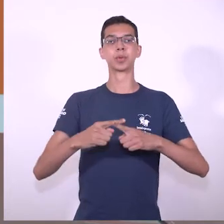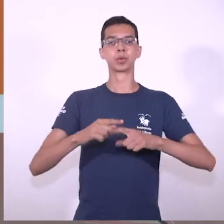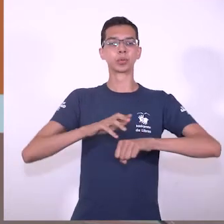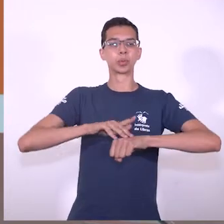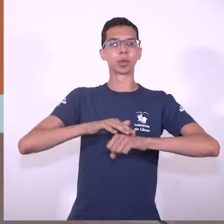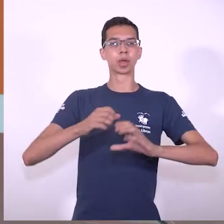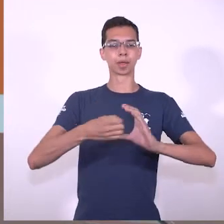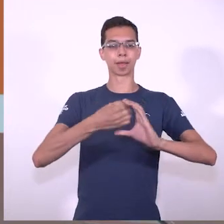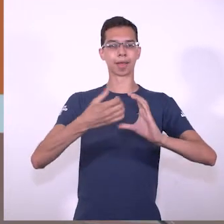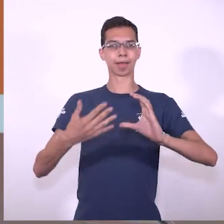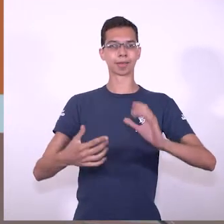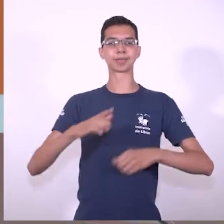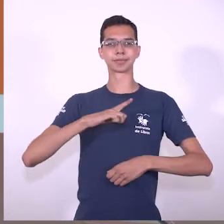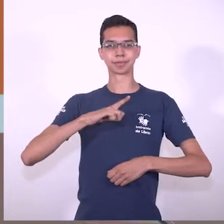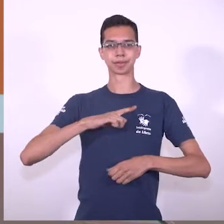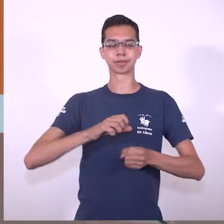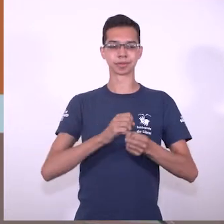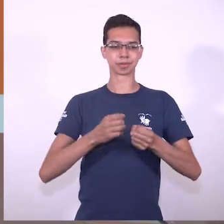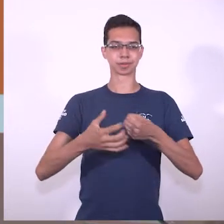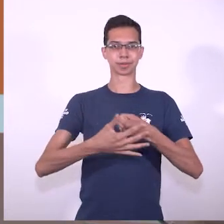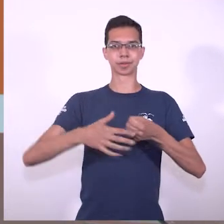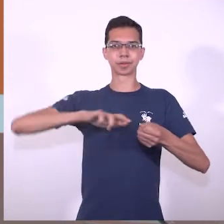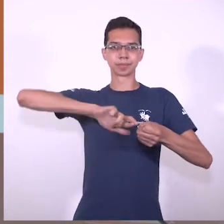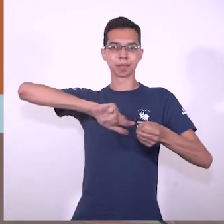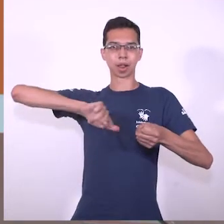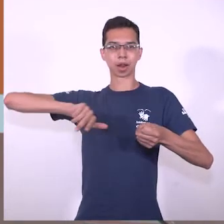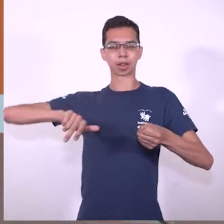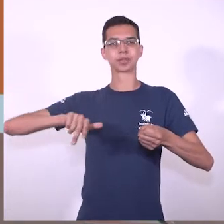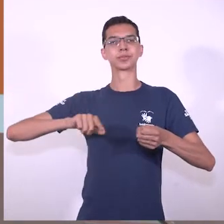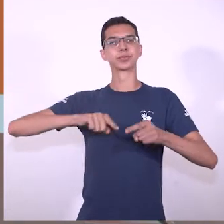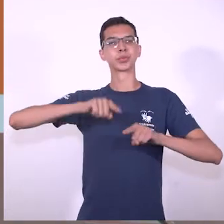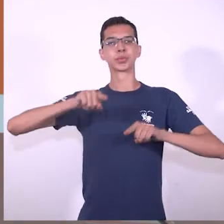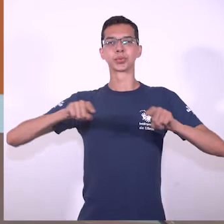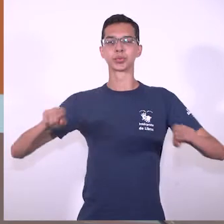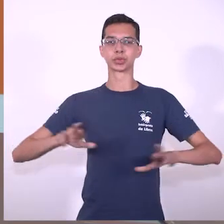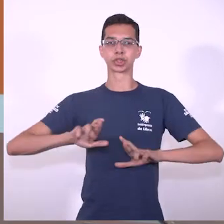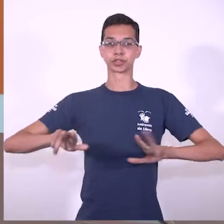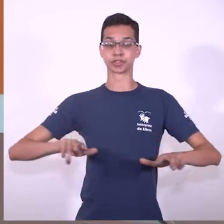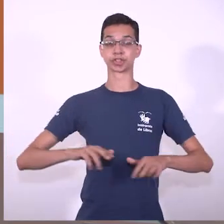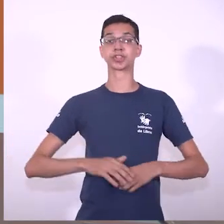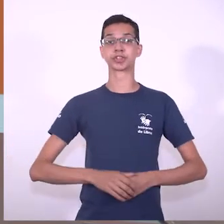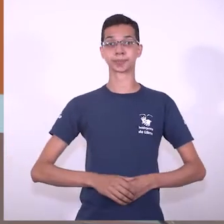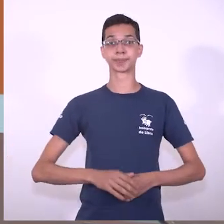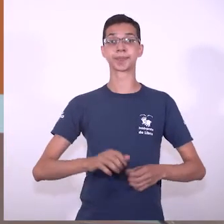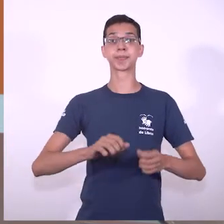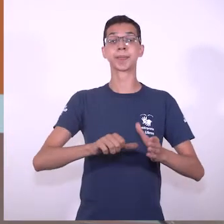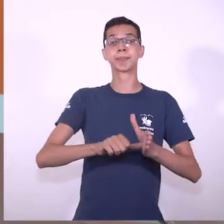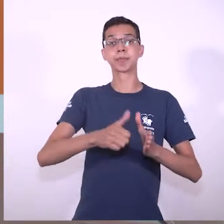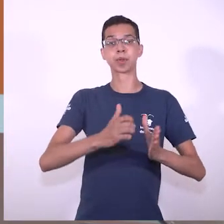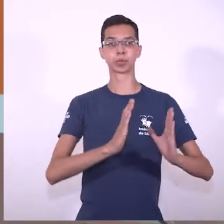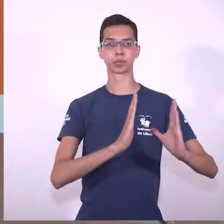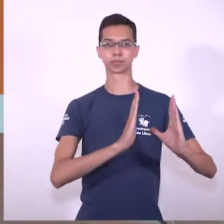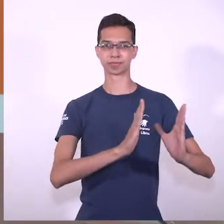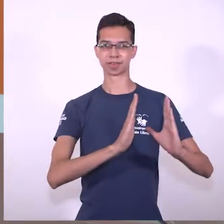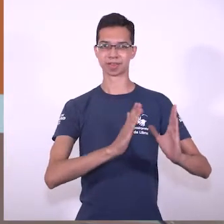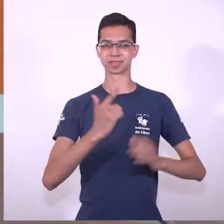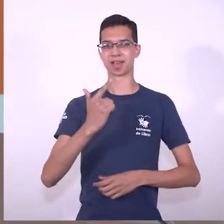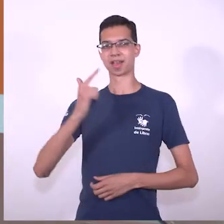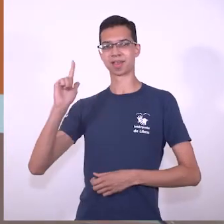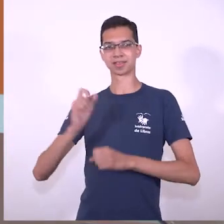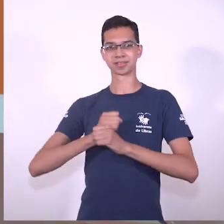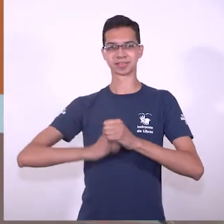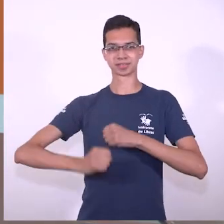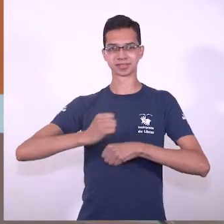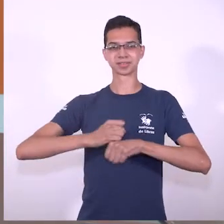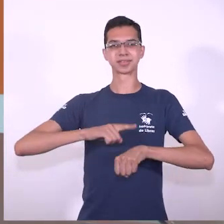essas novas variantes, que se apresenta diferente da primeira fase. Os pacientes, eles são das